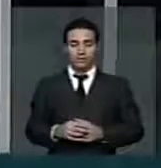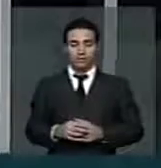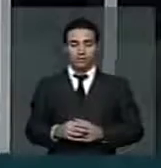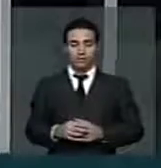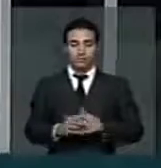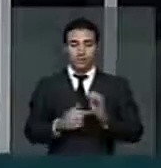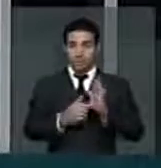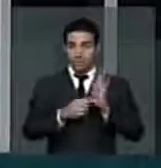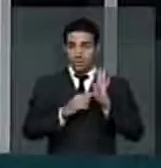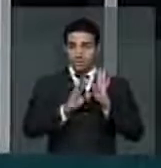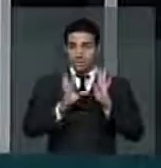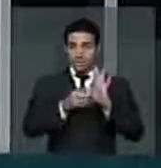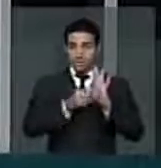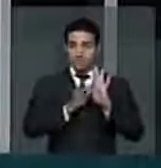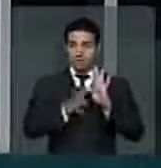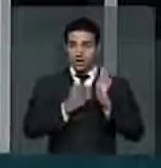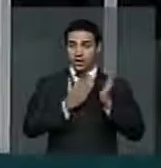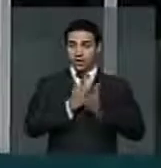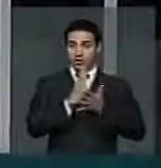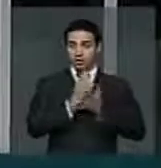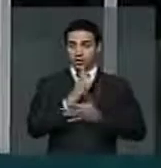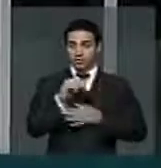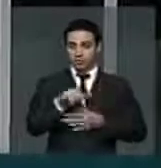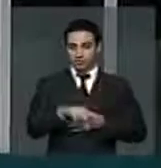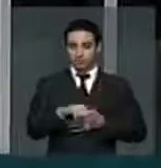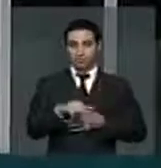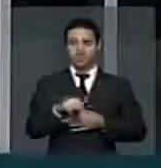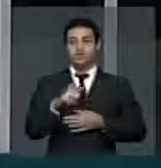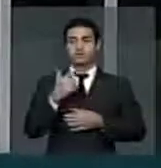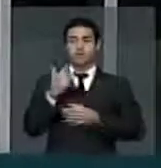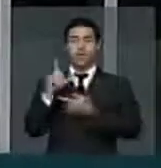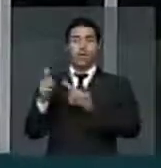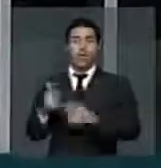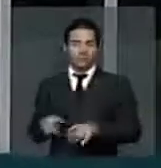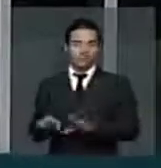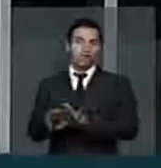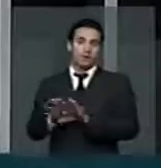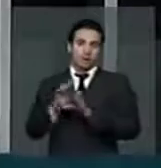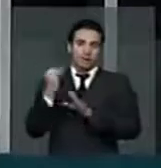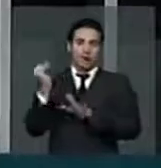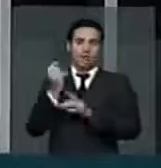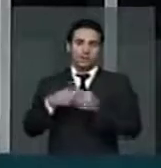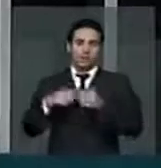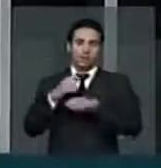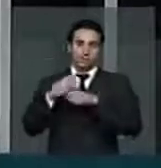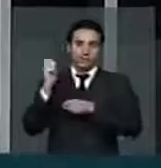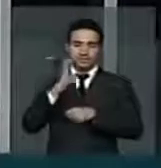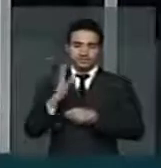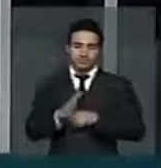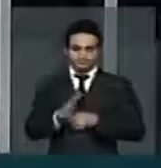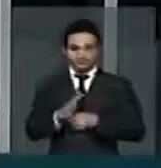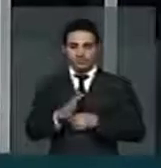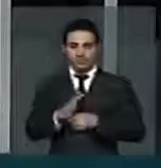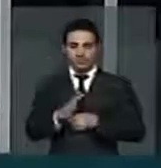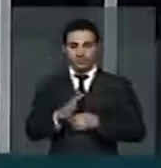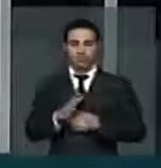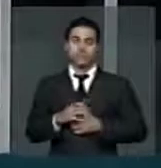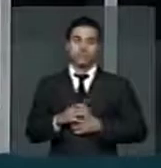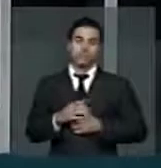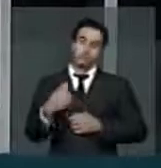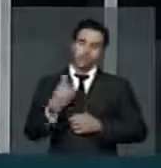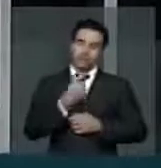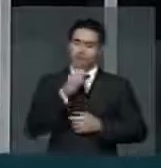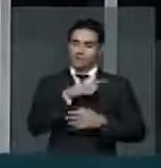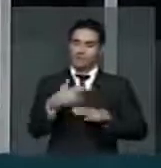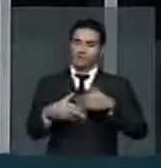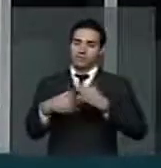emenda que foi aprovada nesta Casa, nem as demais que são importantes para a economia brasileira e para a gente avançar nos